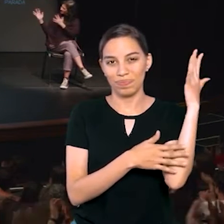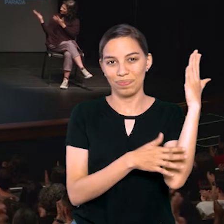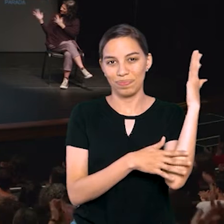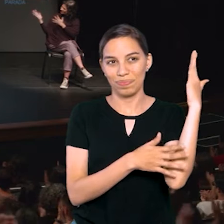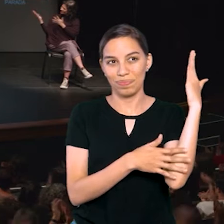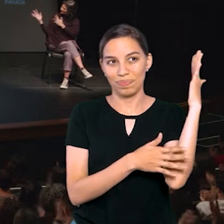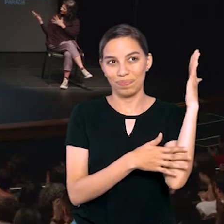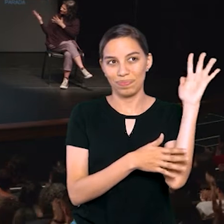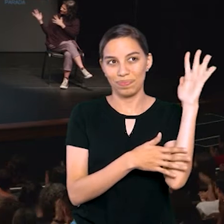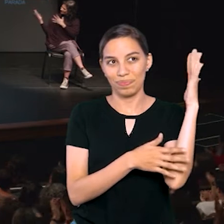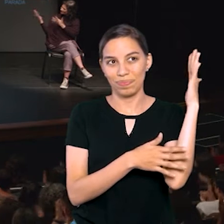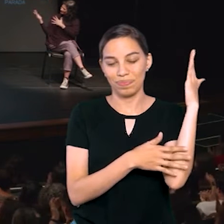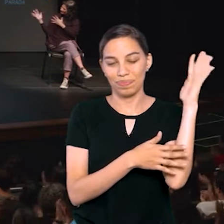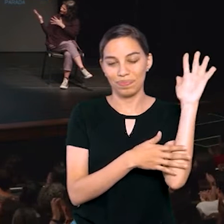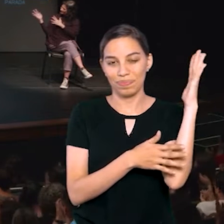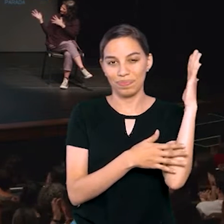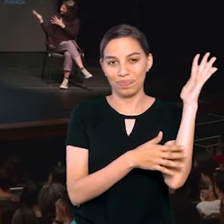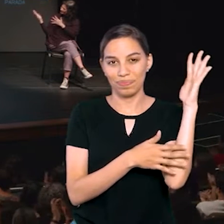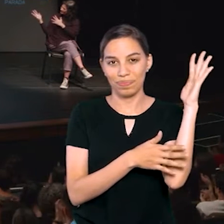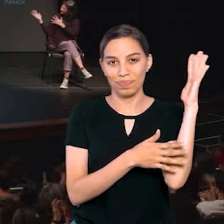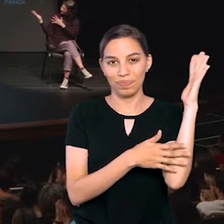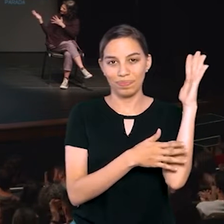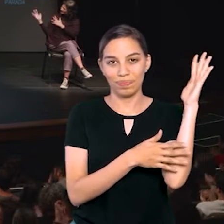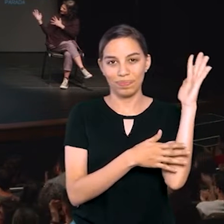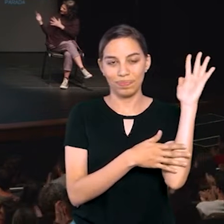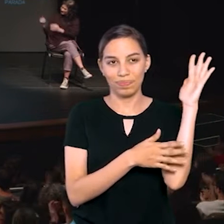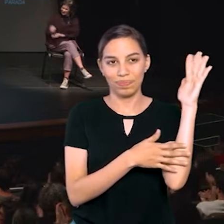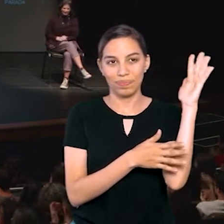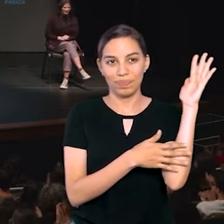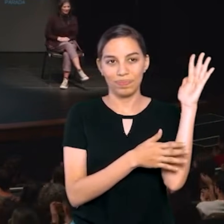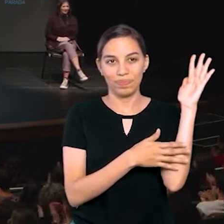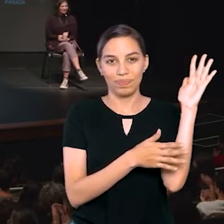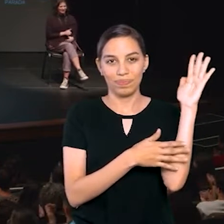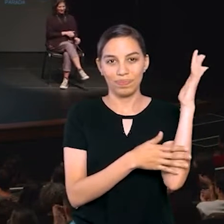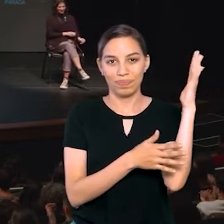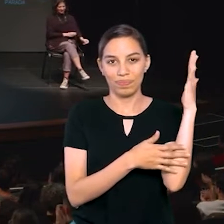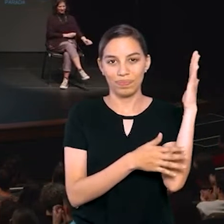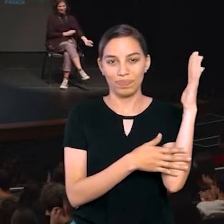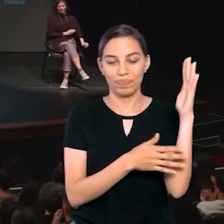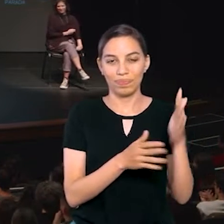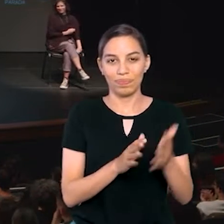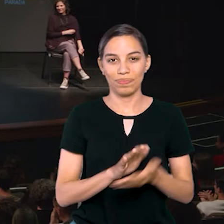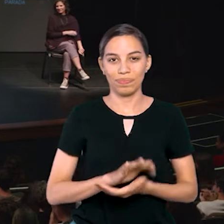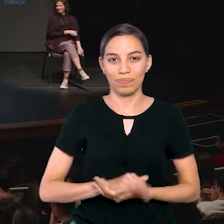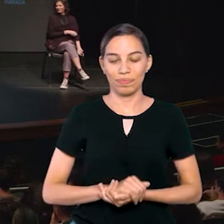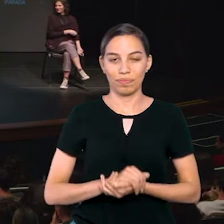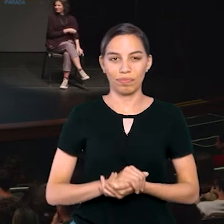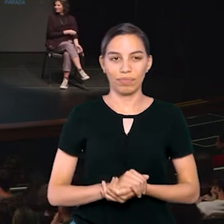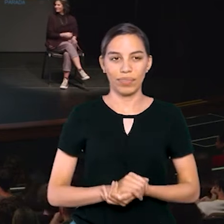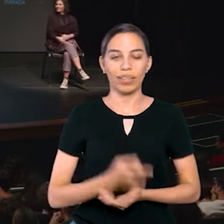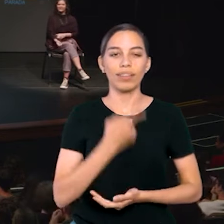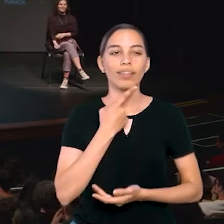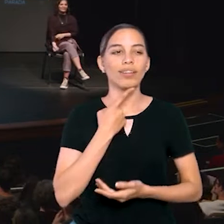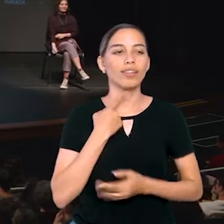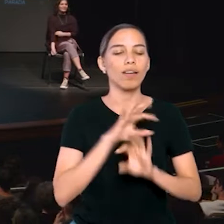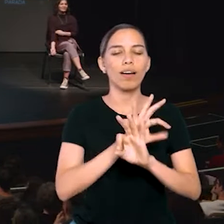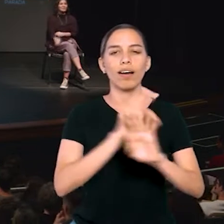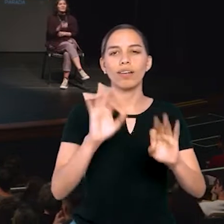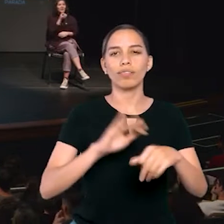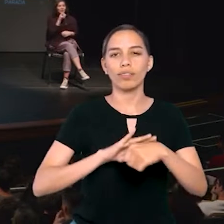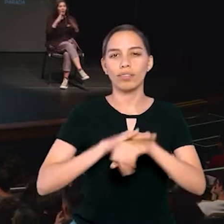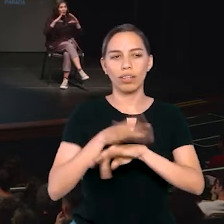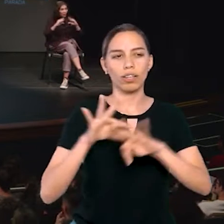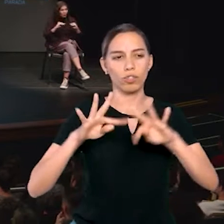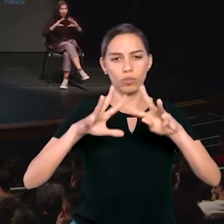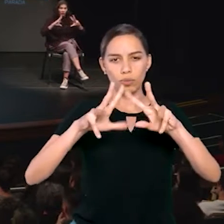cabelo com um óculos de hastes dourada. Ailton Krenak é um homem indígena de cabelos longos e escuros. Ele veste